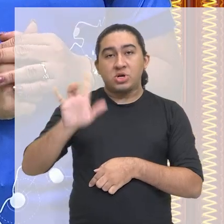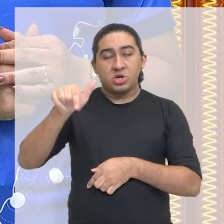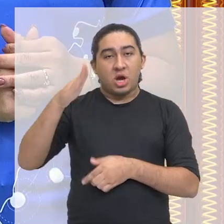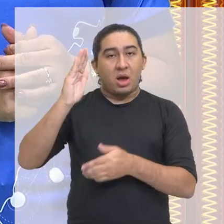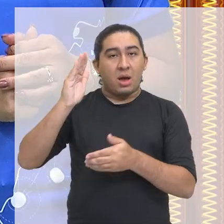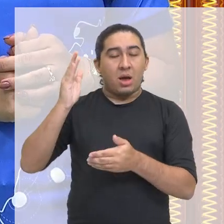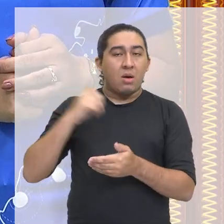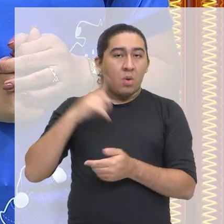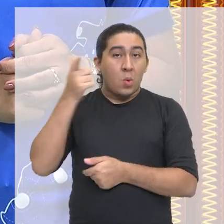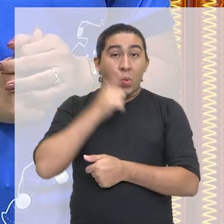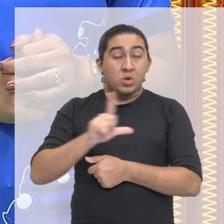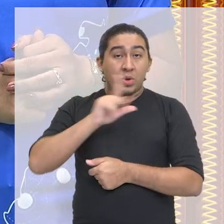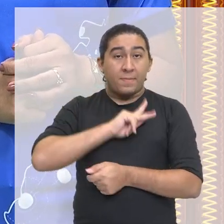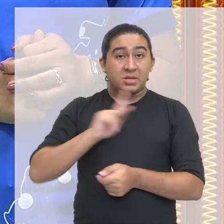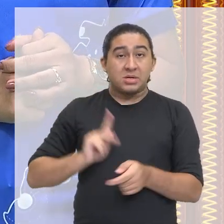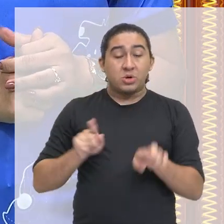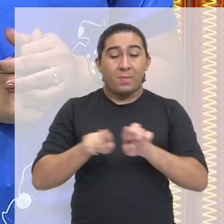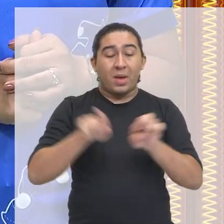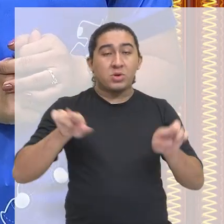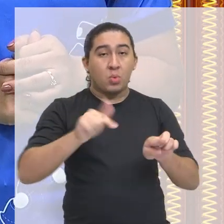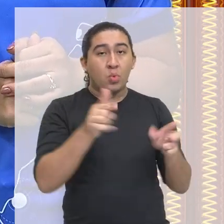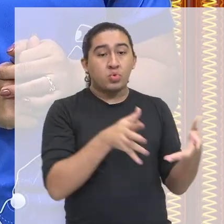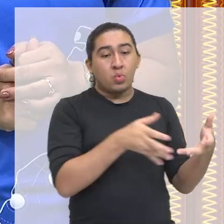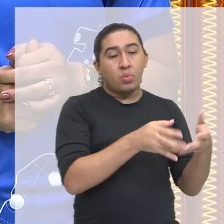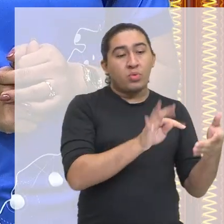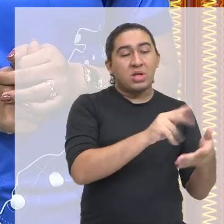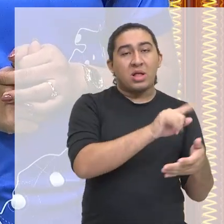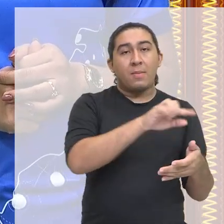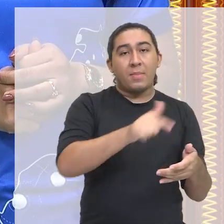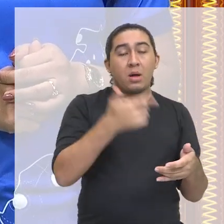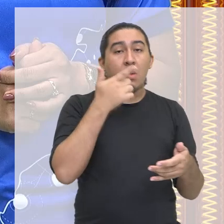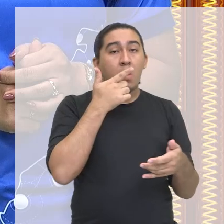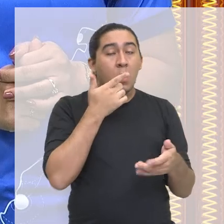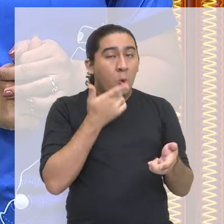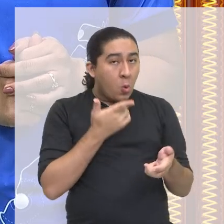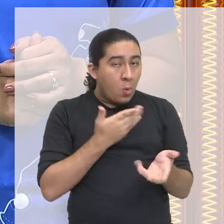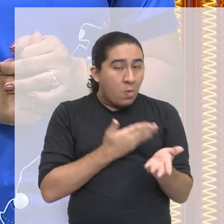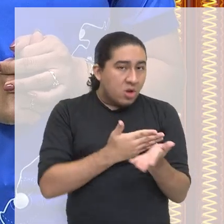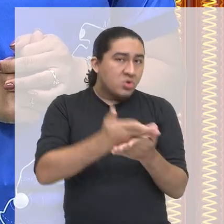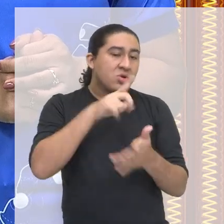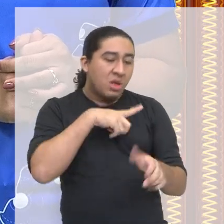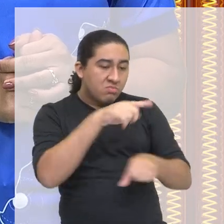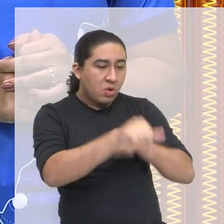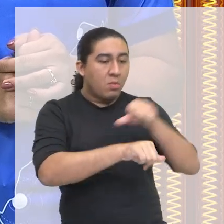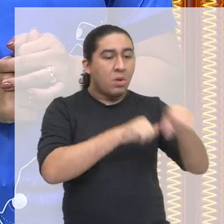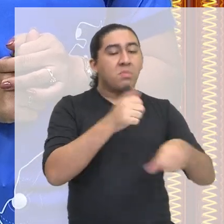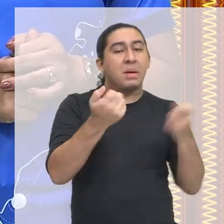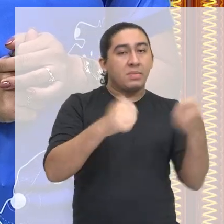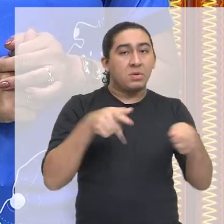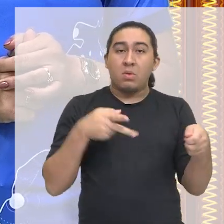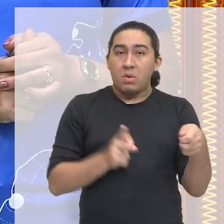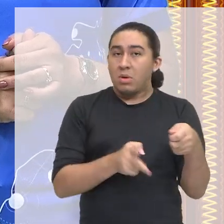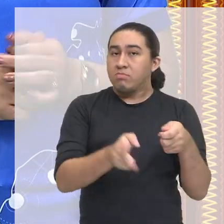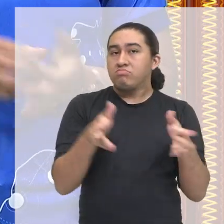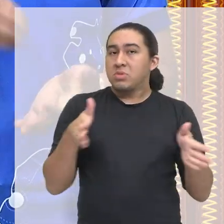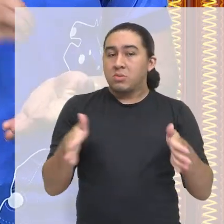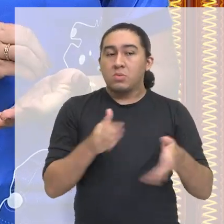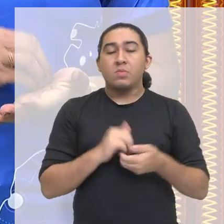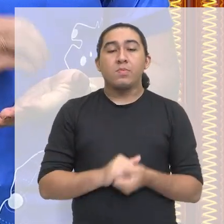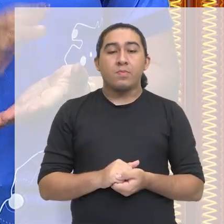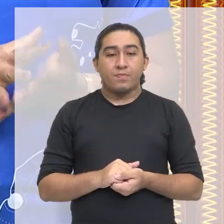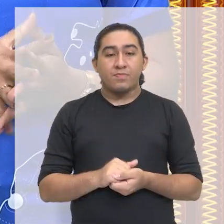eleito presidente, mas o Talibã começou a reconstruir suas forças, levando a uma insurgência